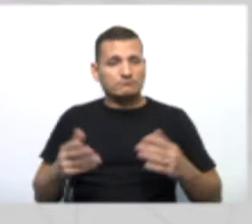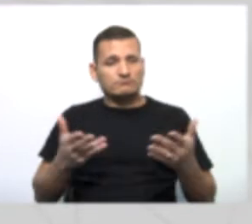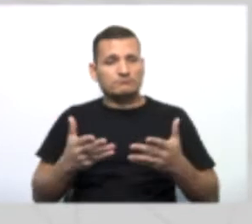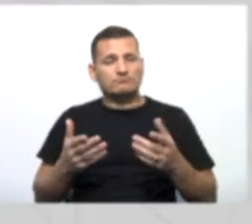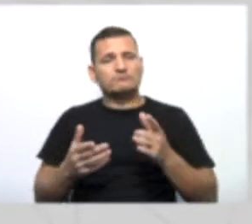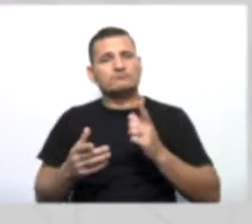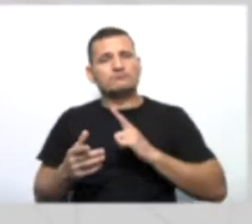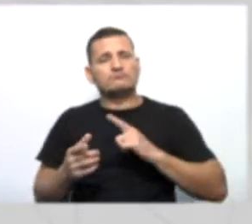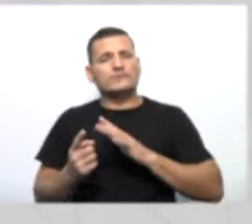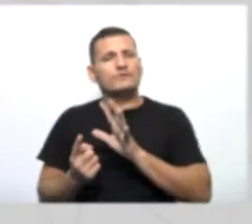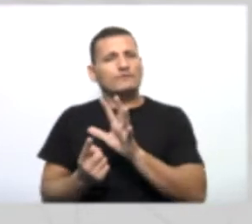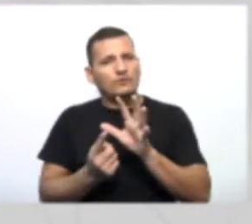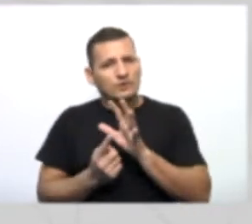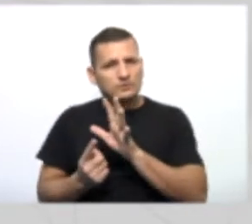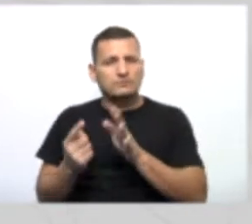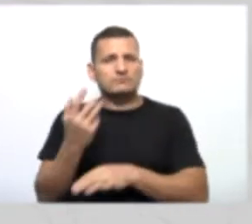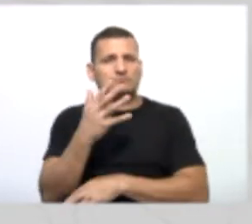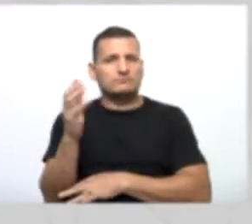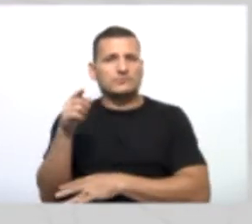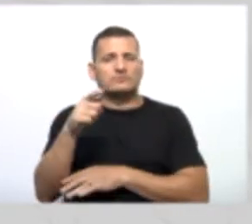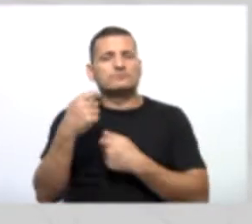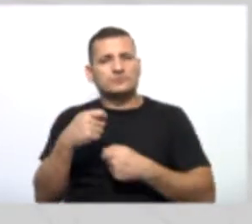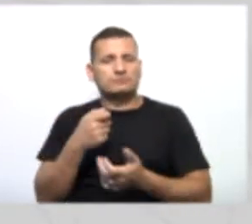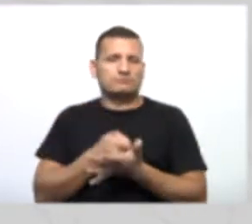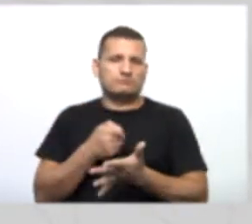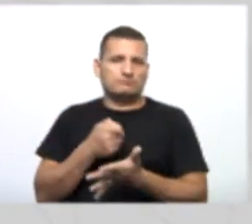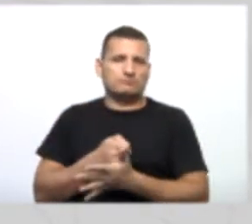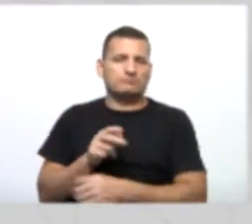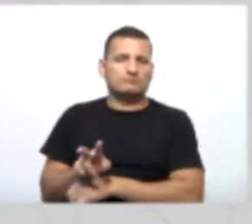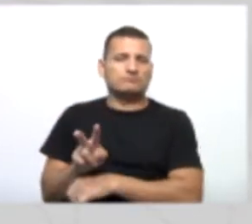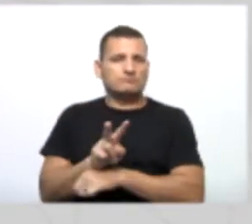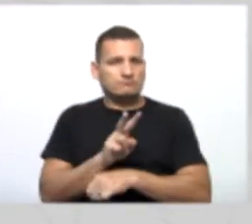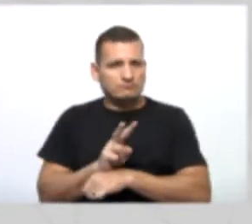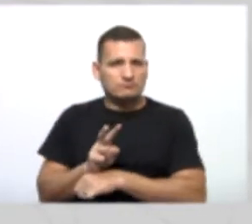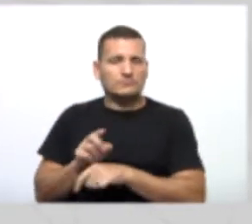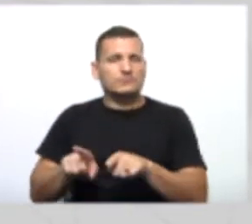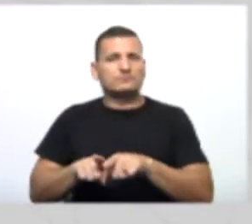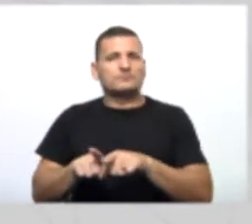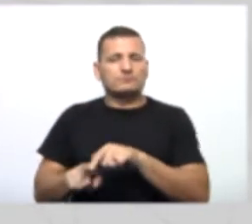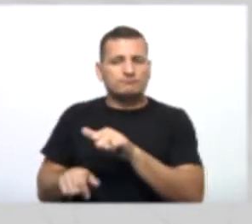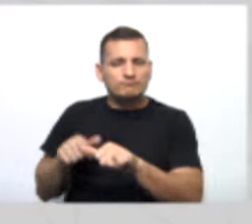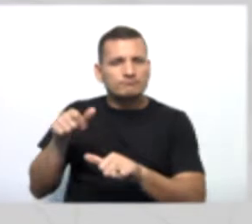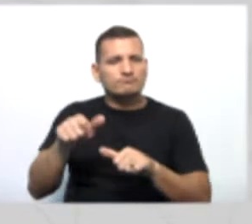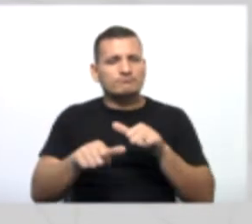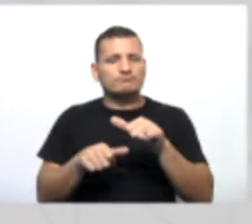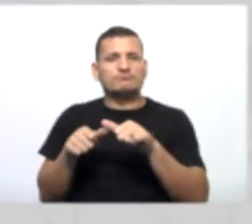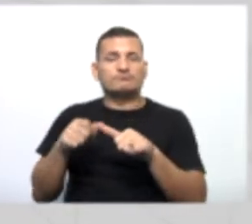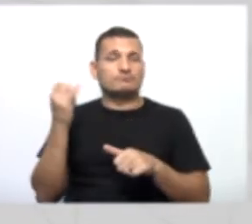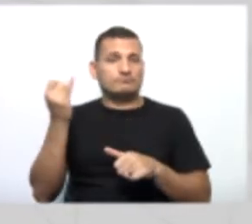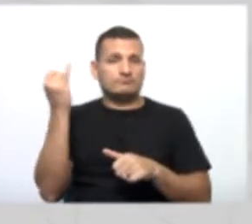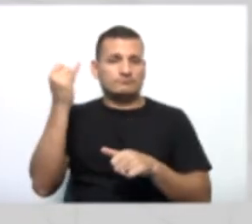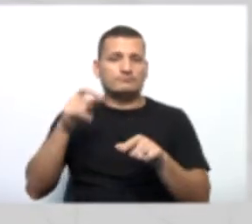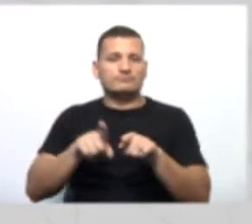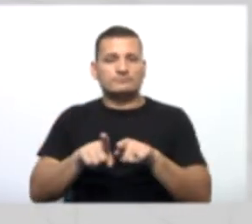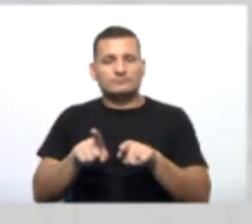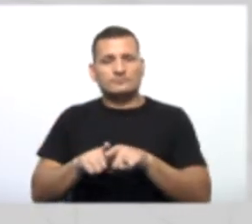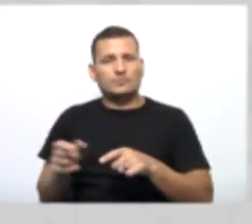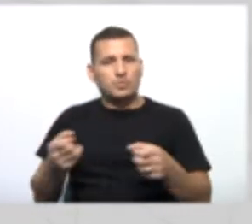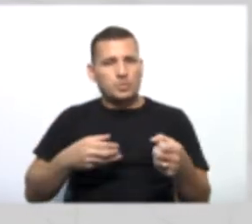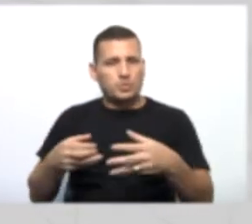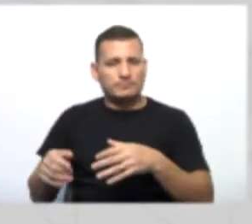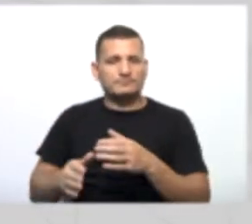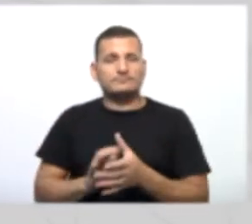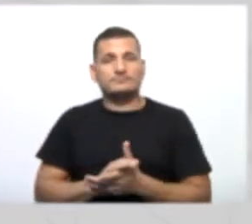ambiente, possui o dever de preservá-lo e restaurá-lo. Muito importante isso daí.